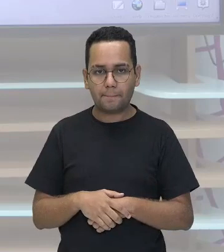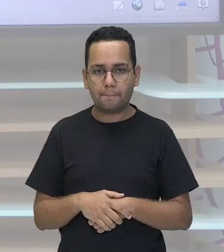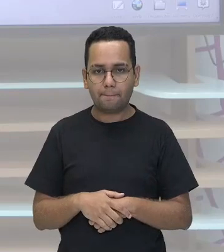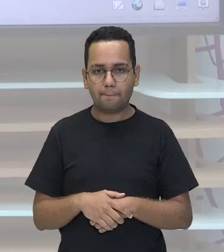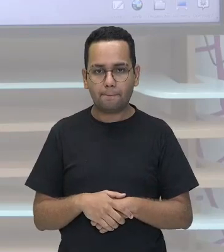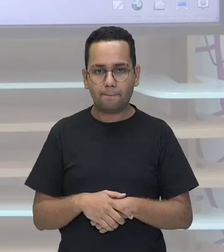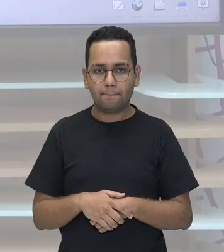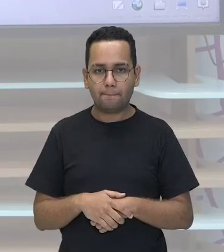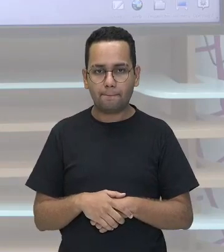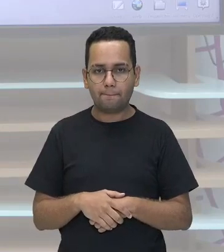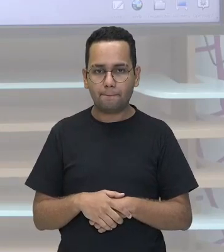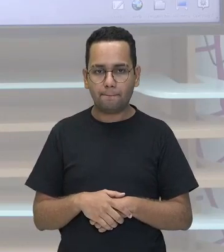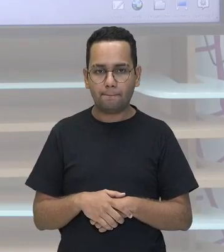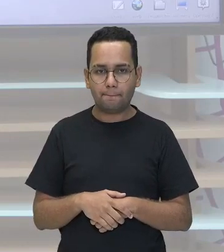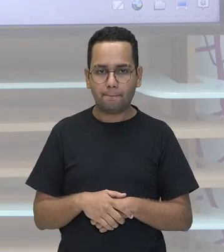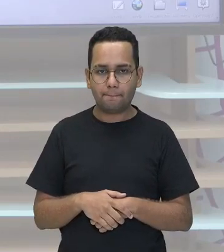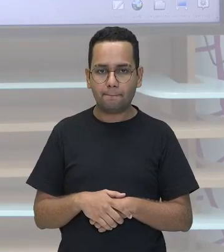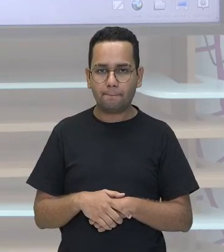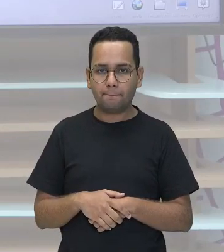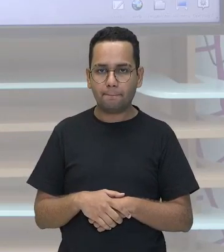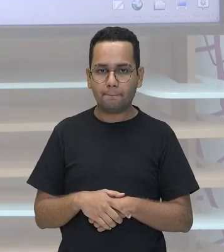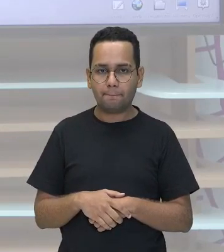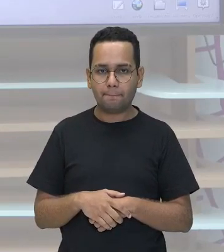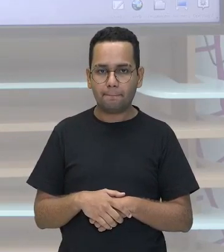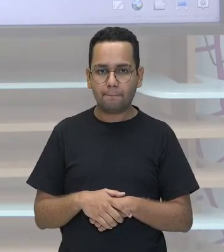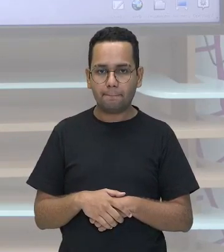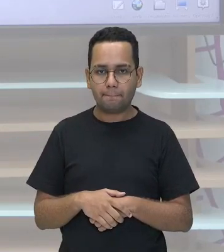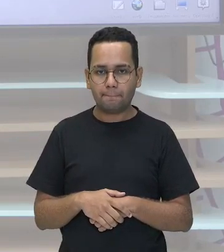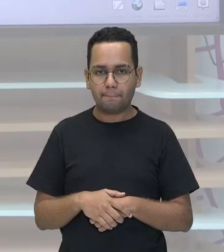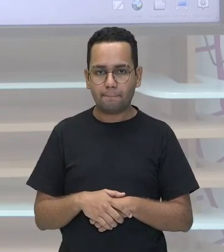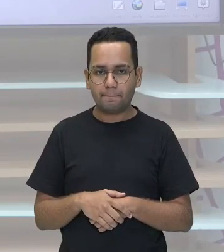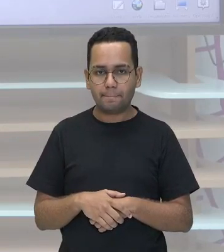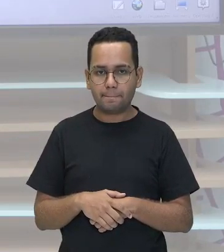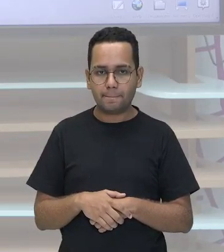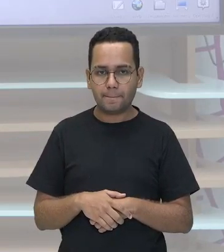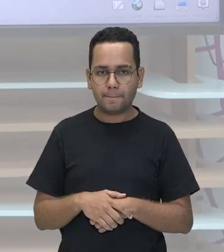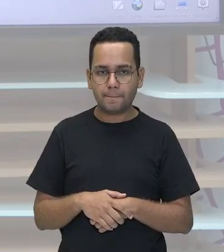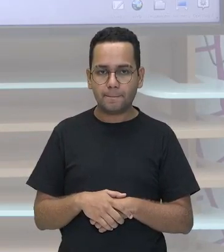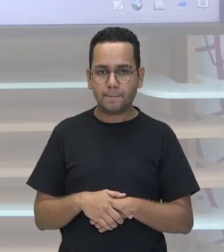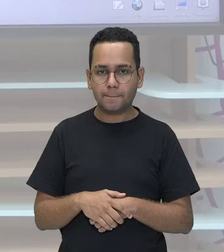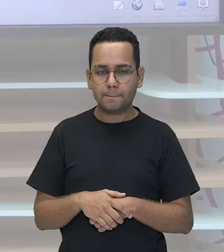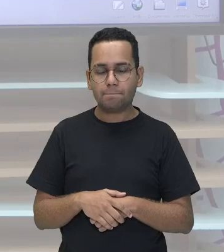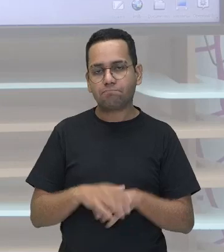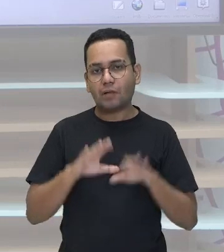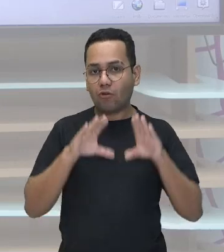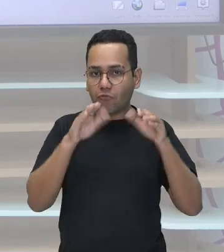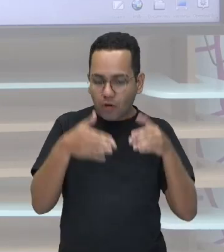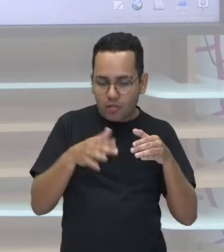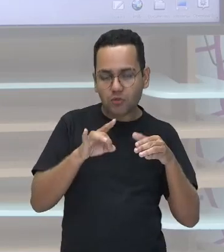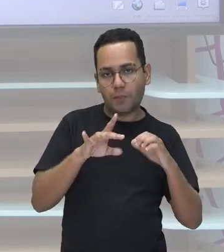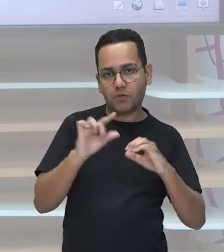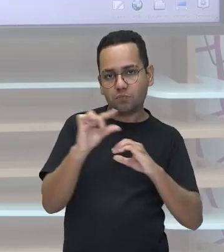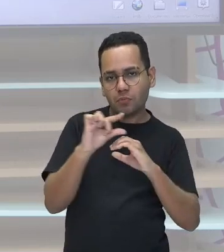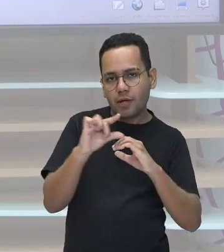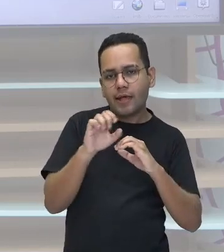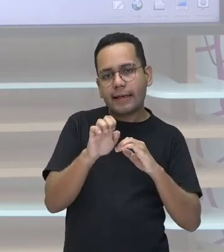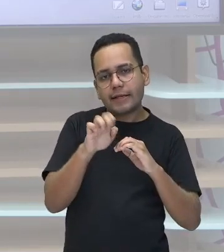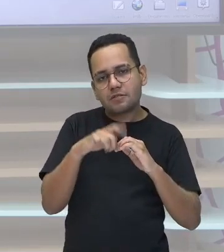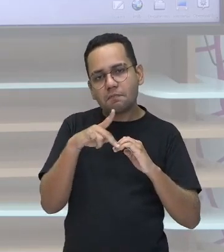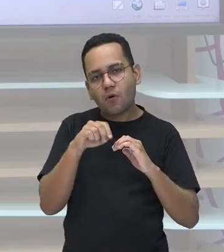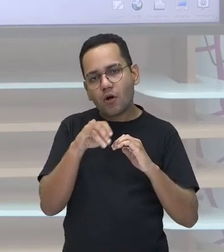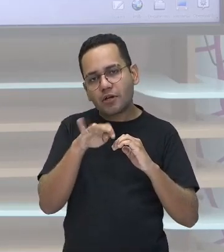equação tá então você vai eh esquecer as bases e vai trabalhar só os expoentes bom nesse caso aqui